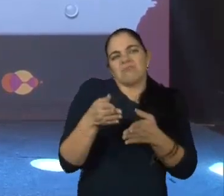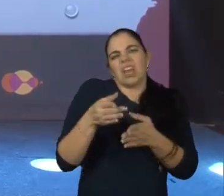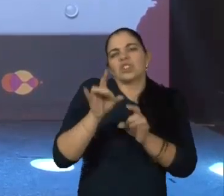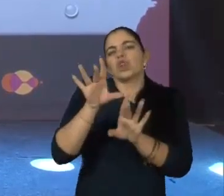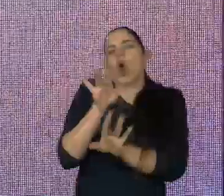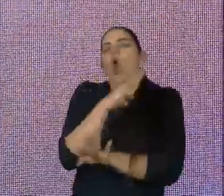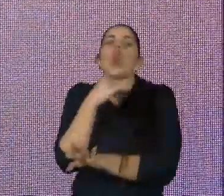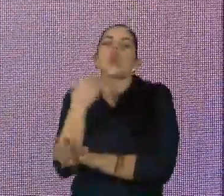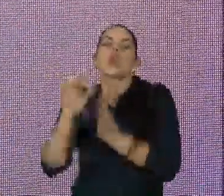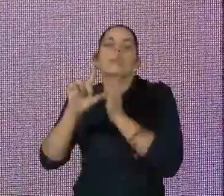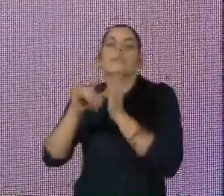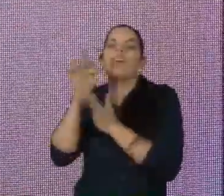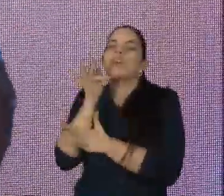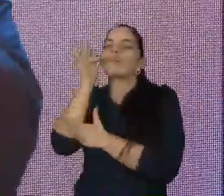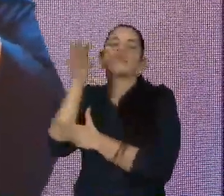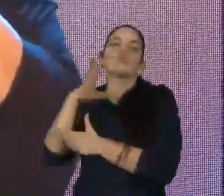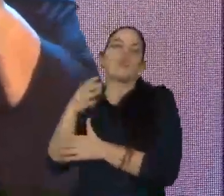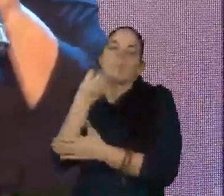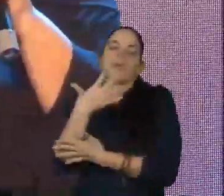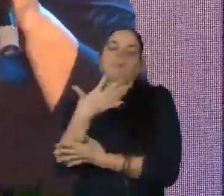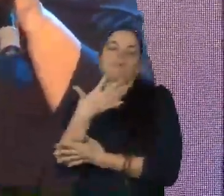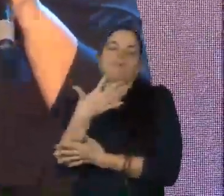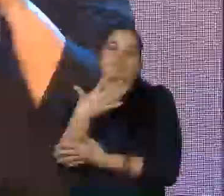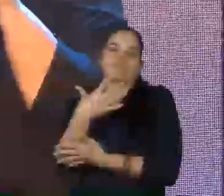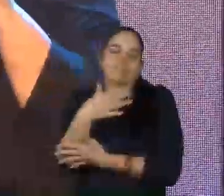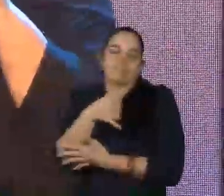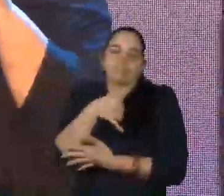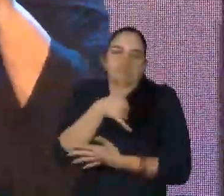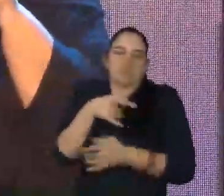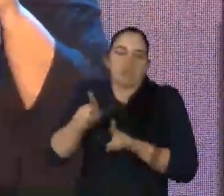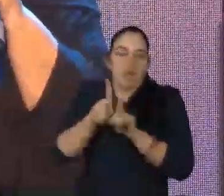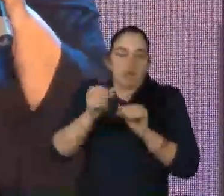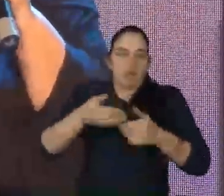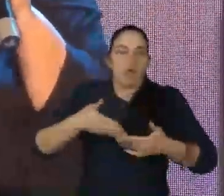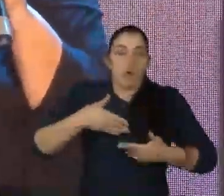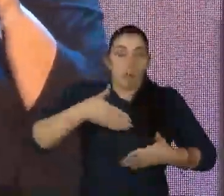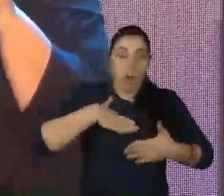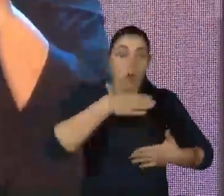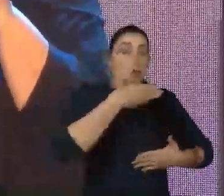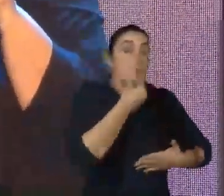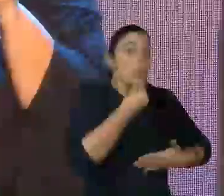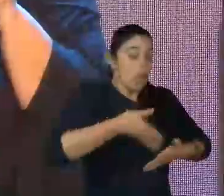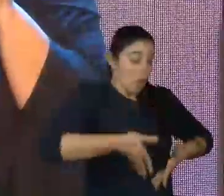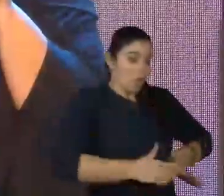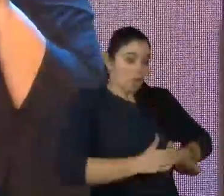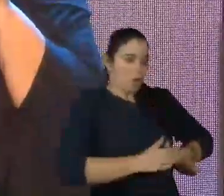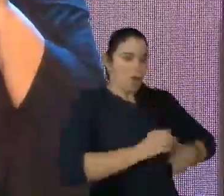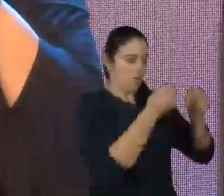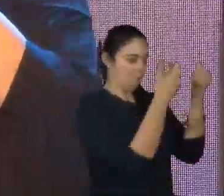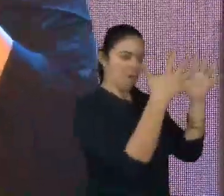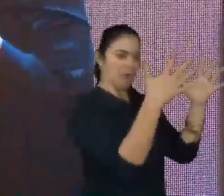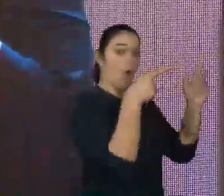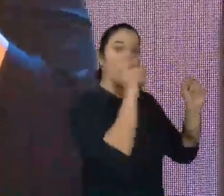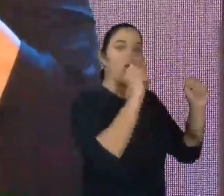luto. Depois você vai ver que vai ficar tudo bem. Quando meu filho nasceu, me deram os parabéns. Quando a minha filha nasceu, sabe o